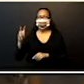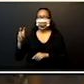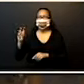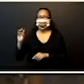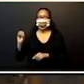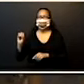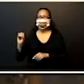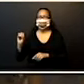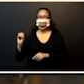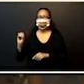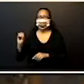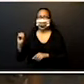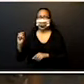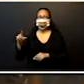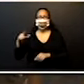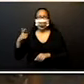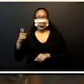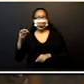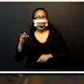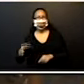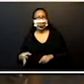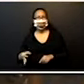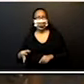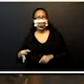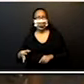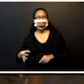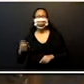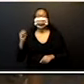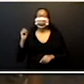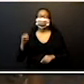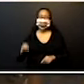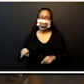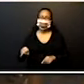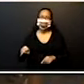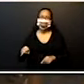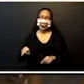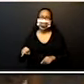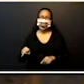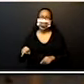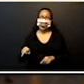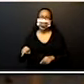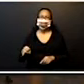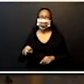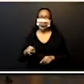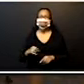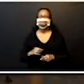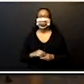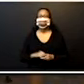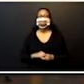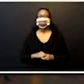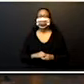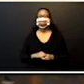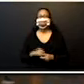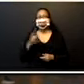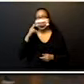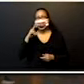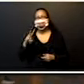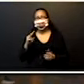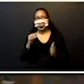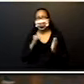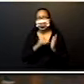1.250. Opa! Outra certa? Sim, outra certa. Vamos ver a última?